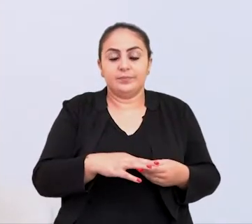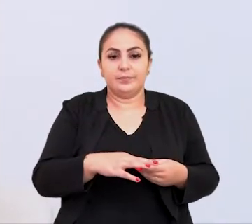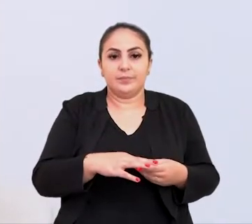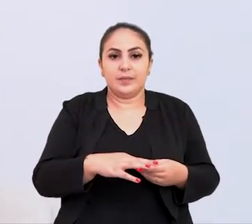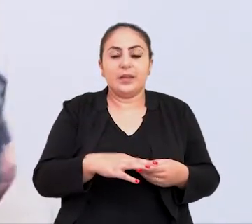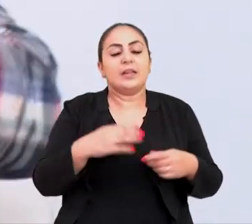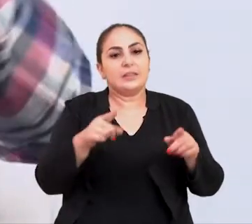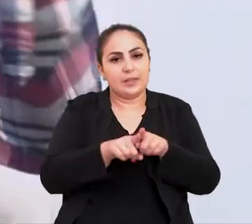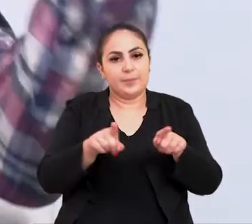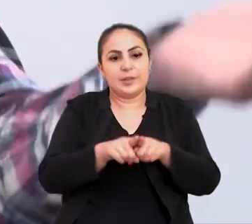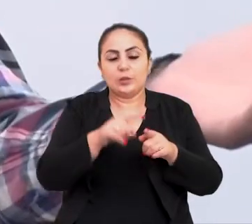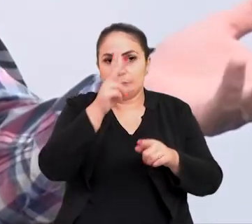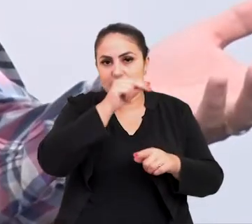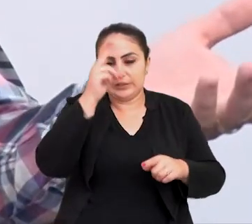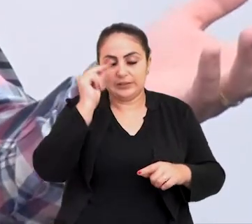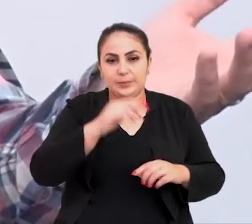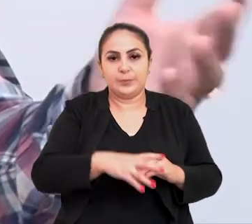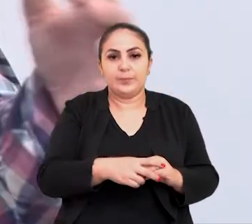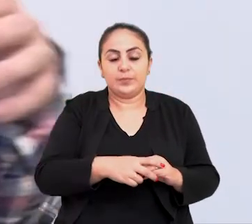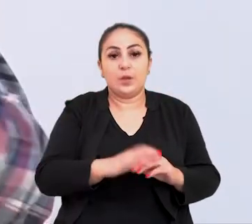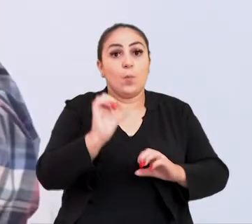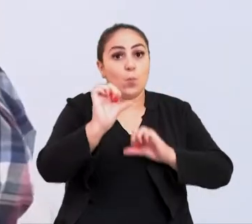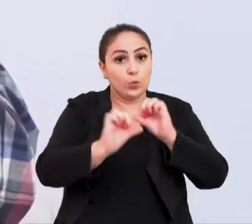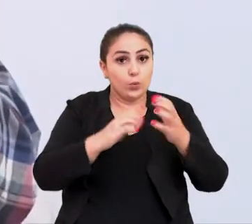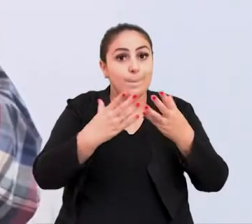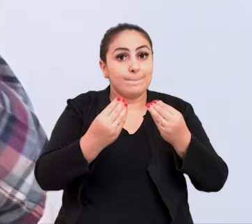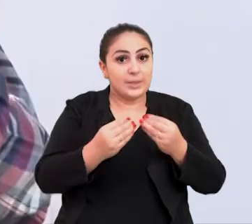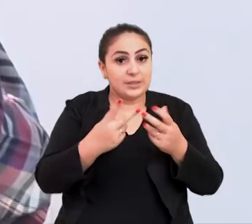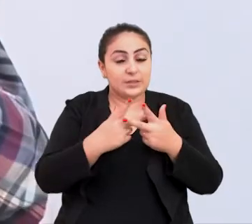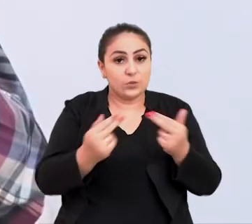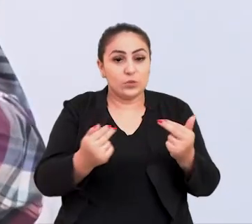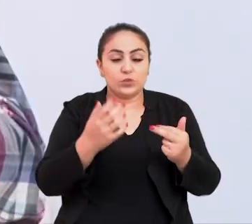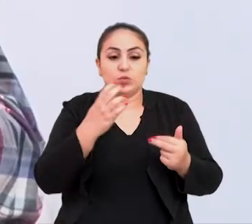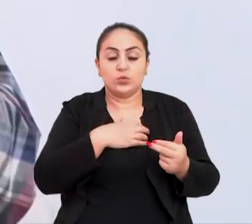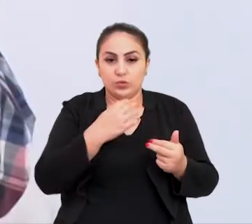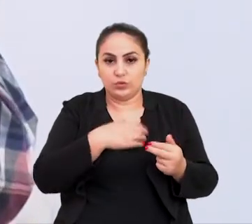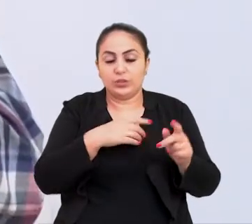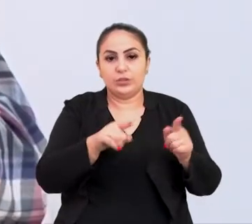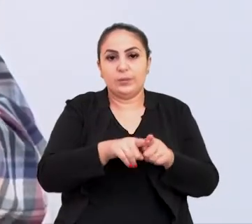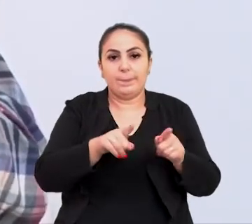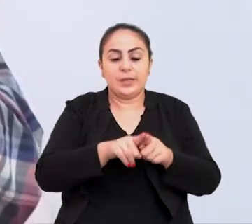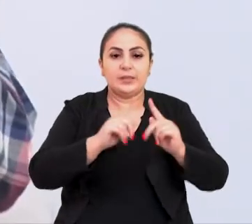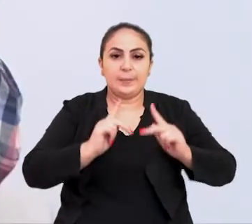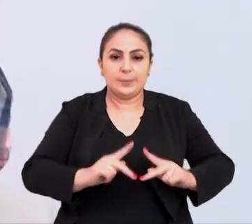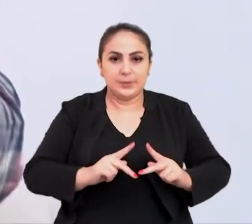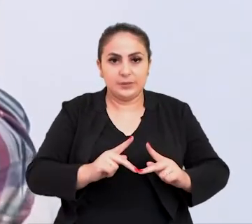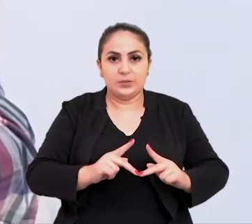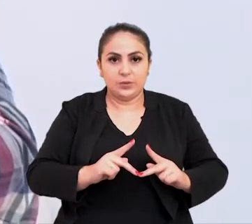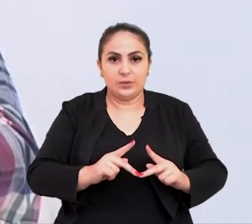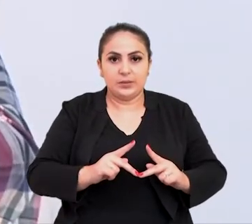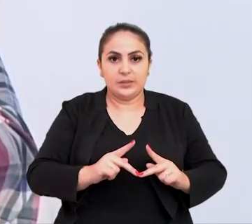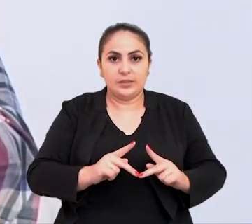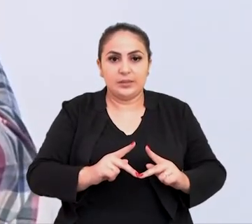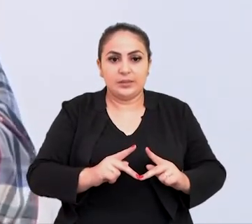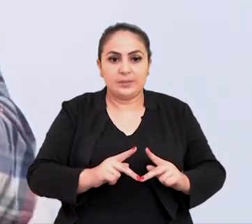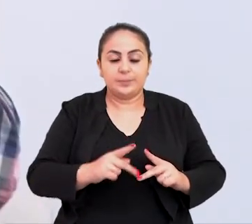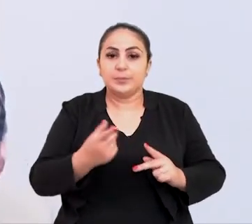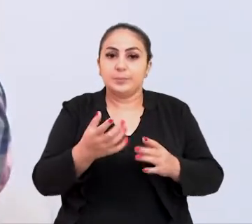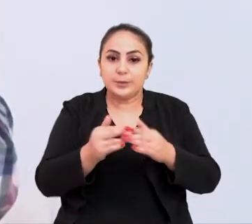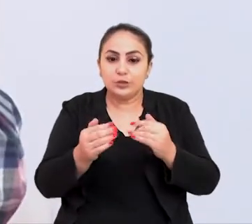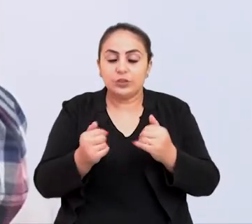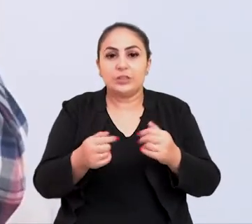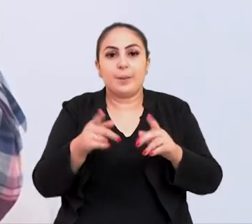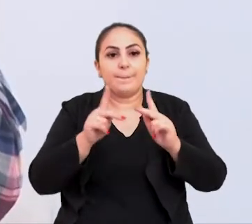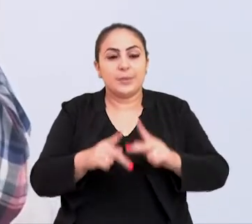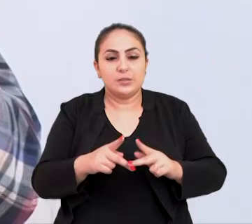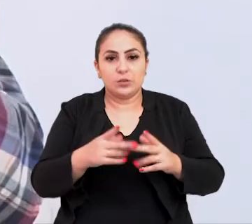Casa Legislativa e também do Executivo. Mudou bastante a forma também das pessoas, né,